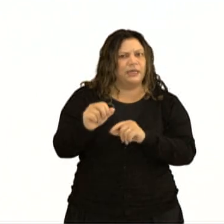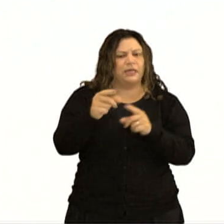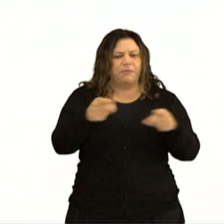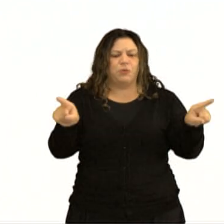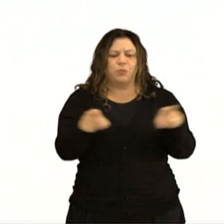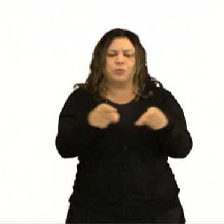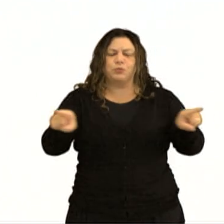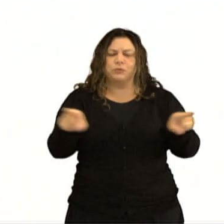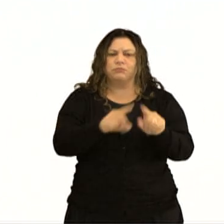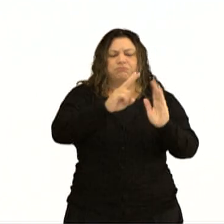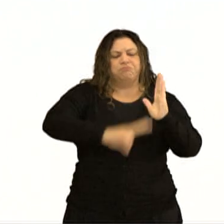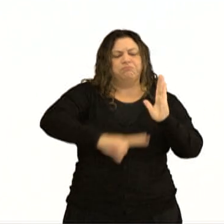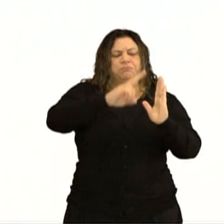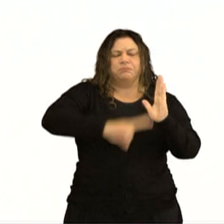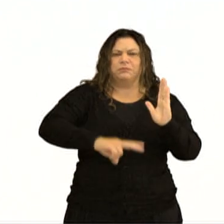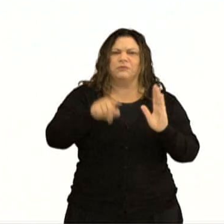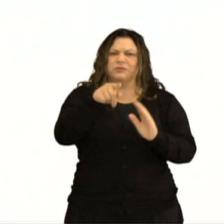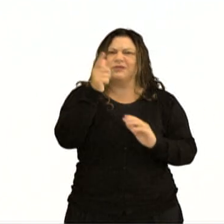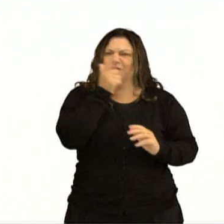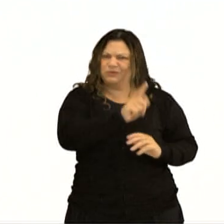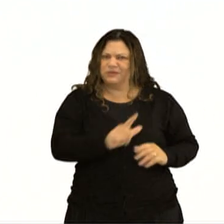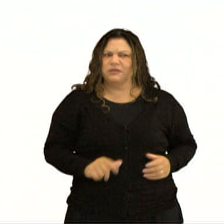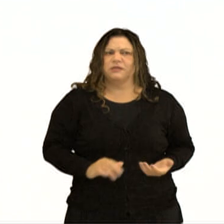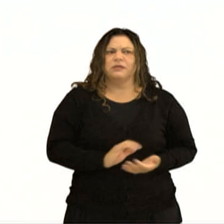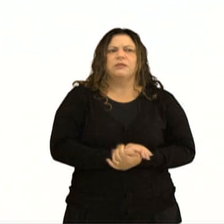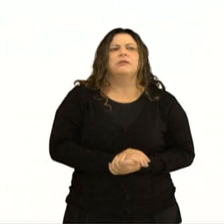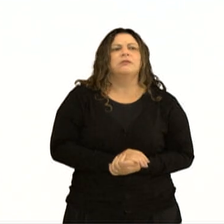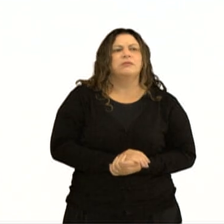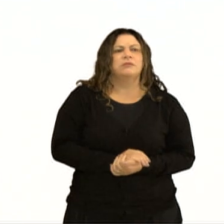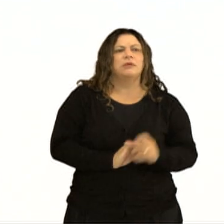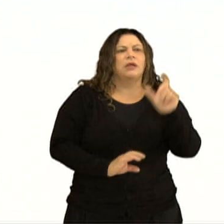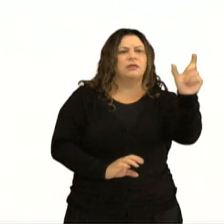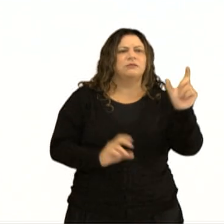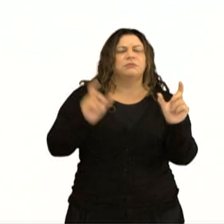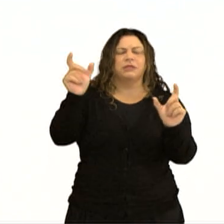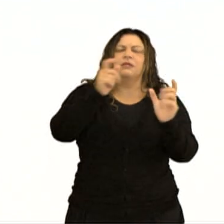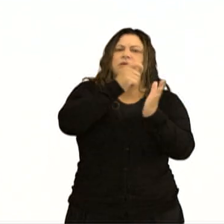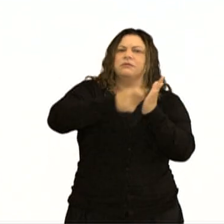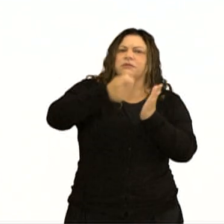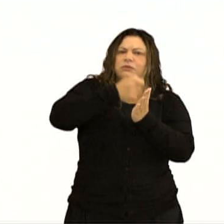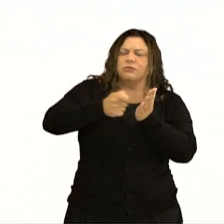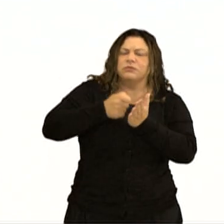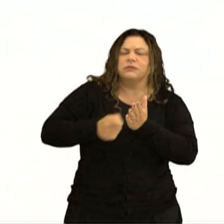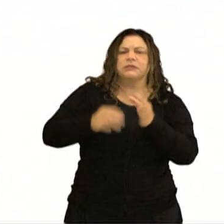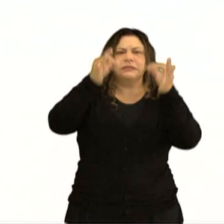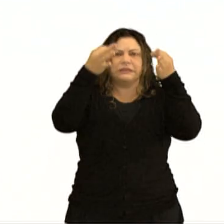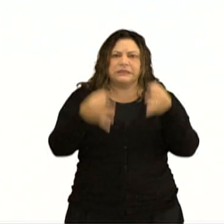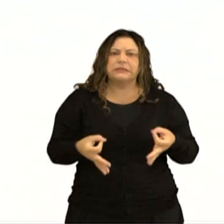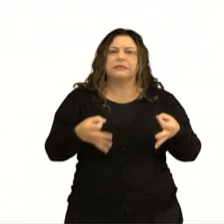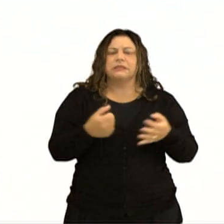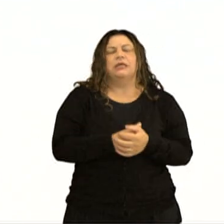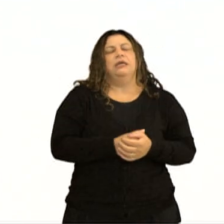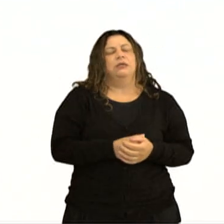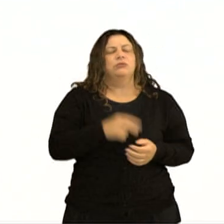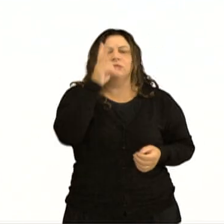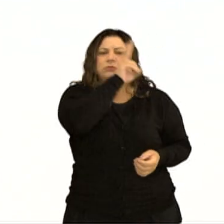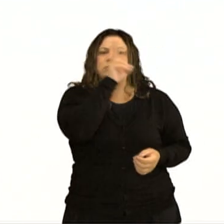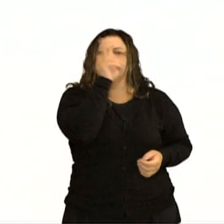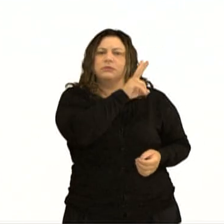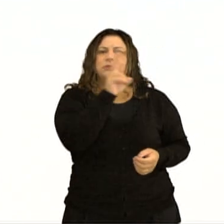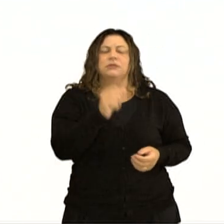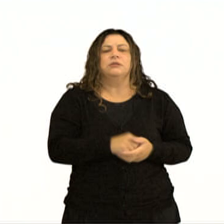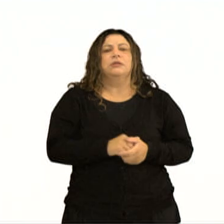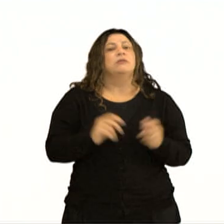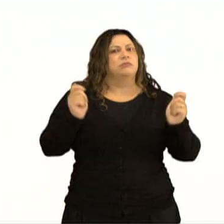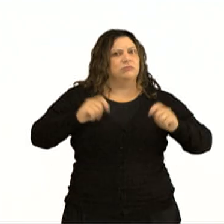musicalidade na hora da leitura? Você conseguiu fazer isso? As palavras estão escritas corretamente? Lembre-se, você deve ter